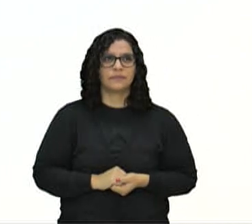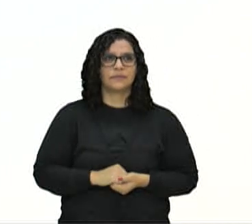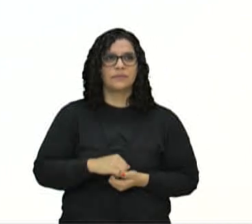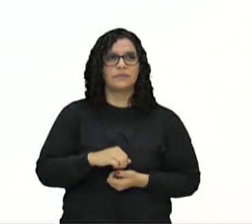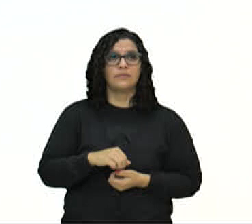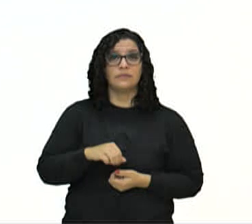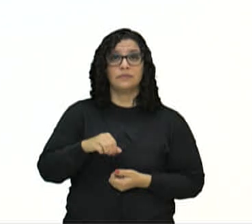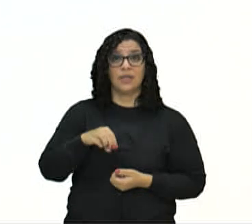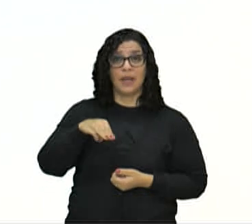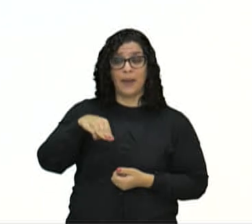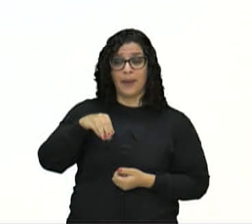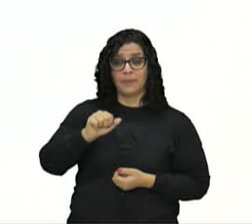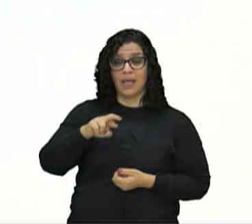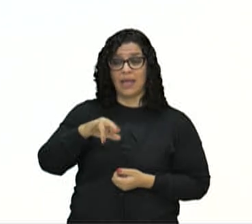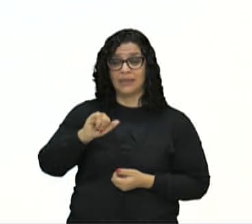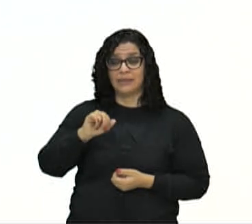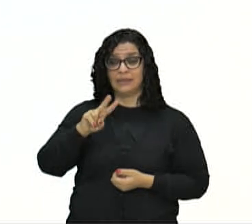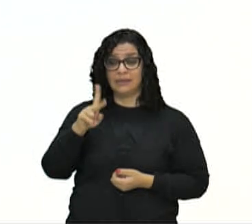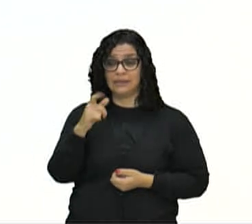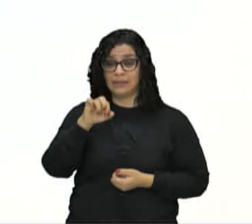Marinheiro que já viajou?